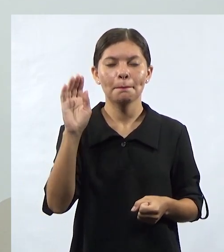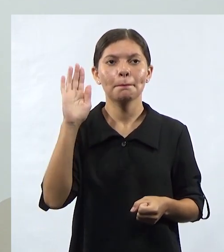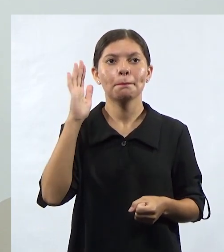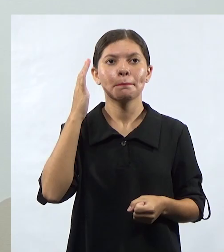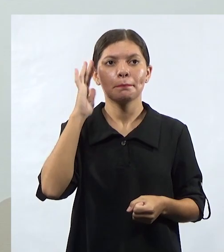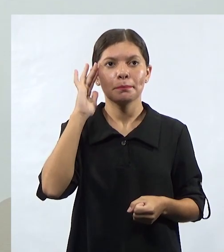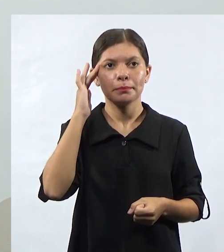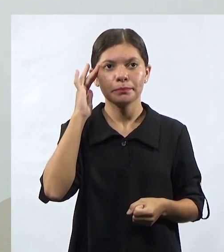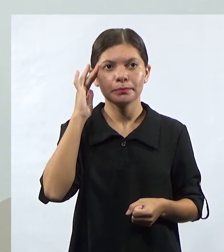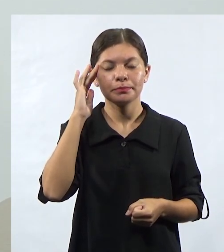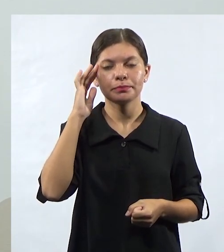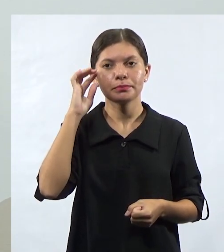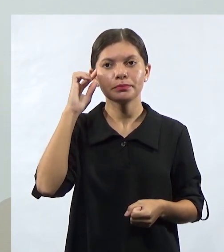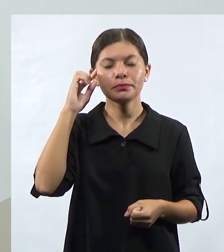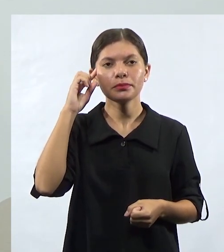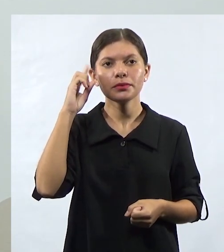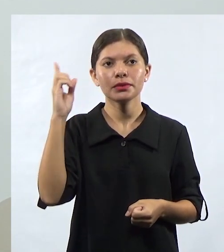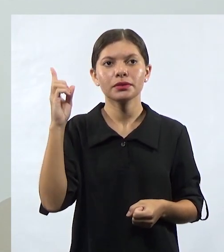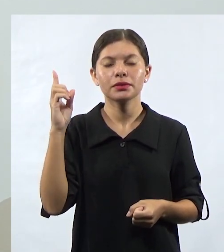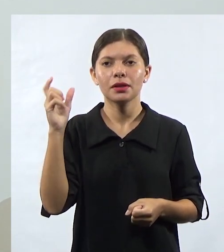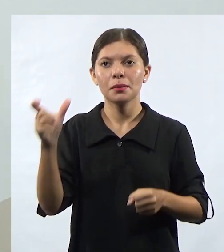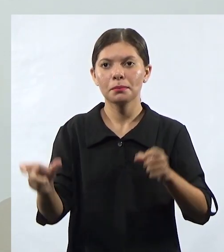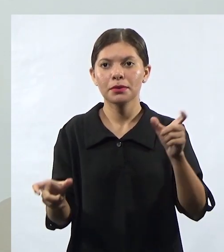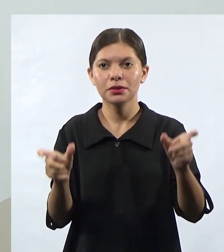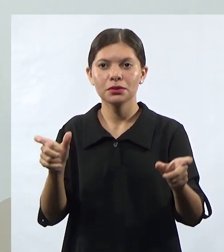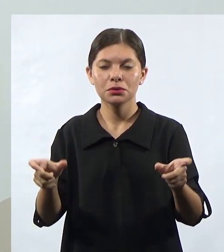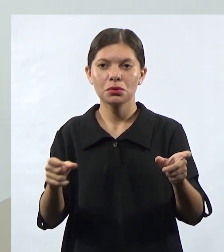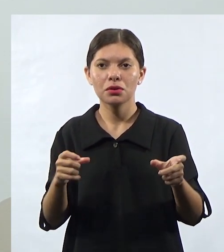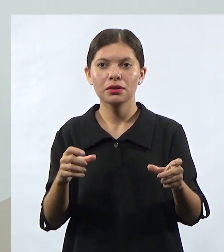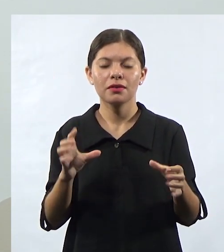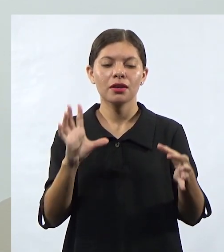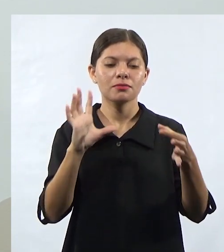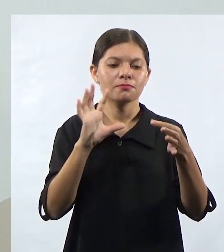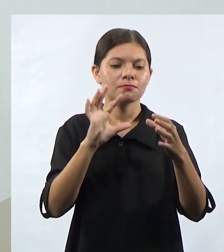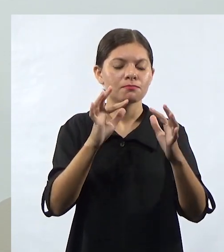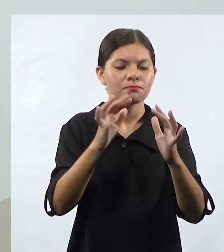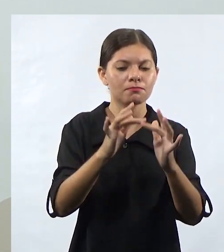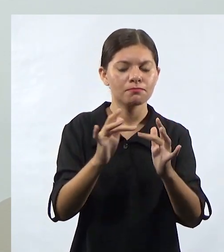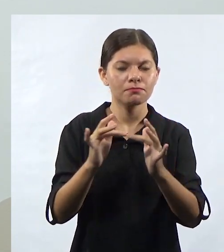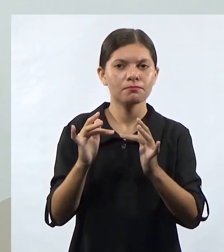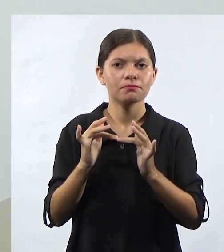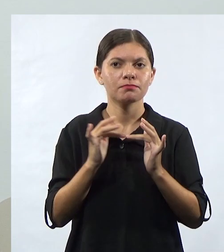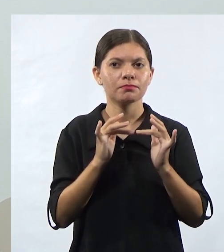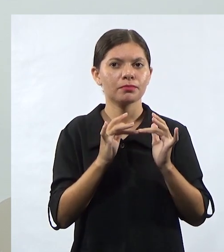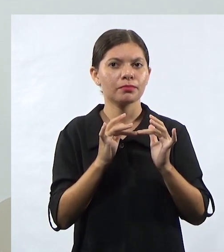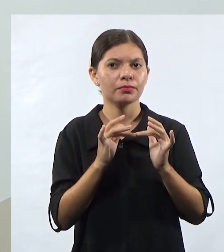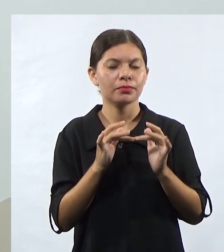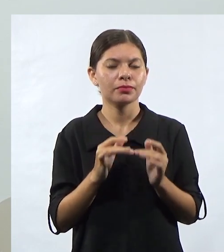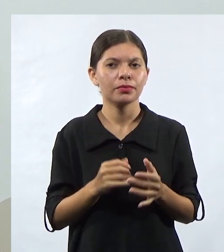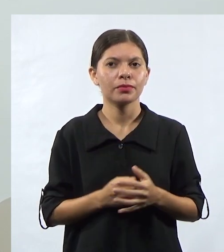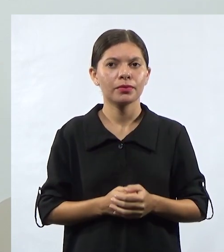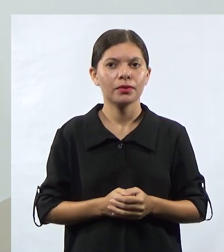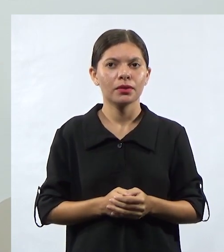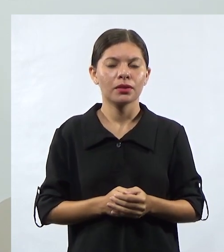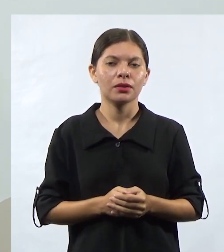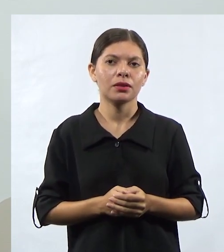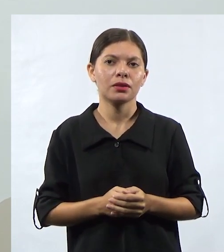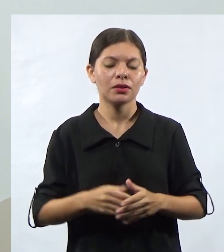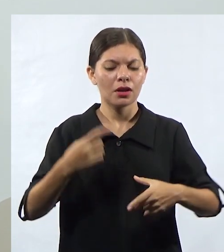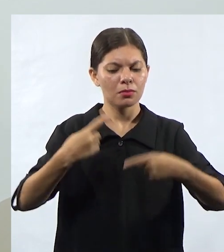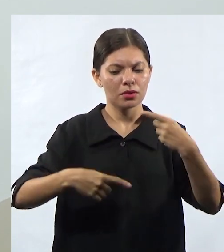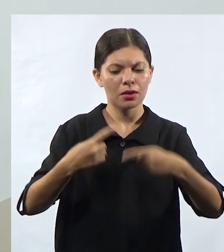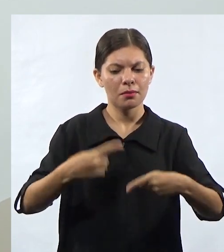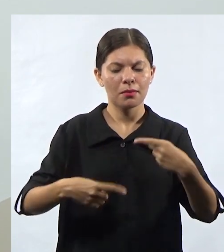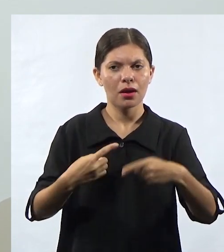uma pessoa que vai articular o grupo. Então, ela tem que chamar para o debate,